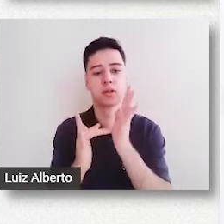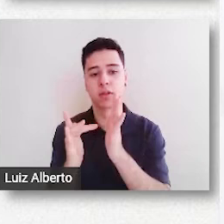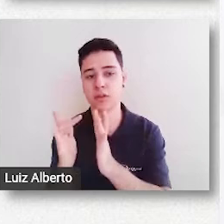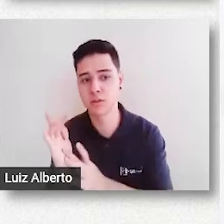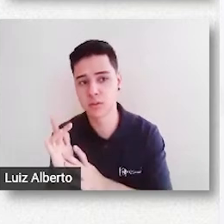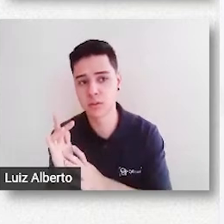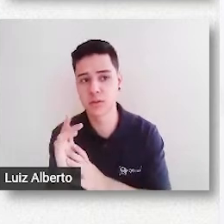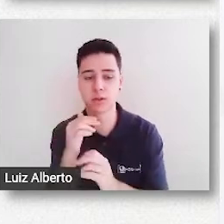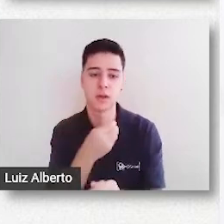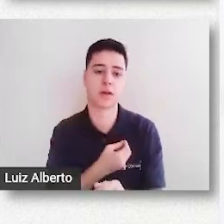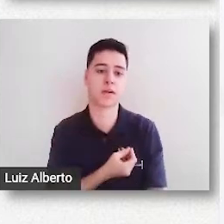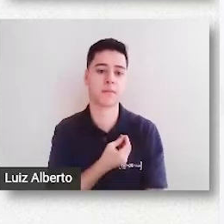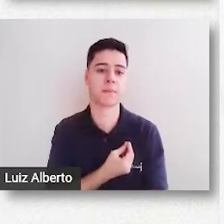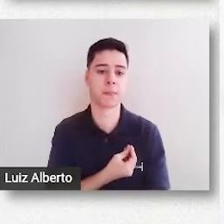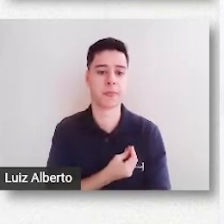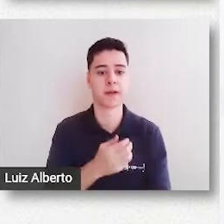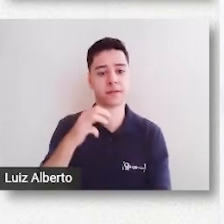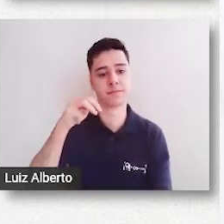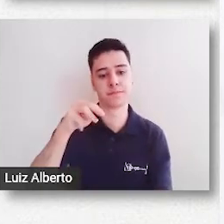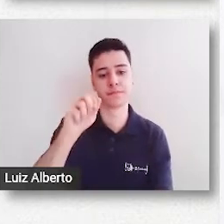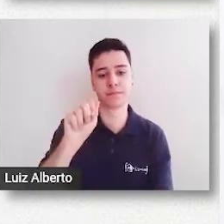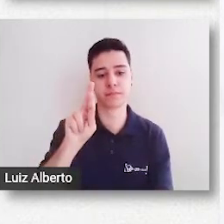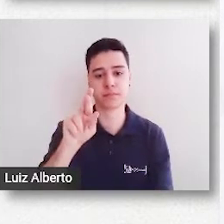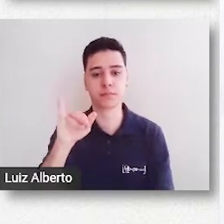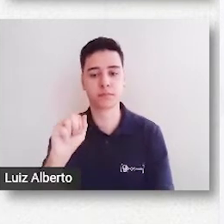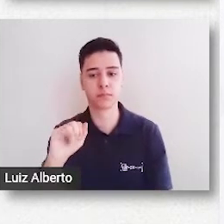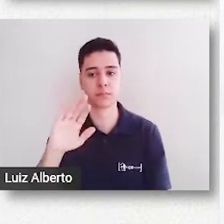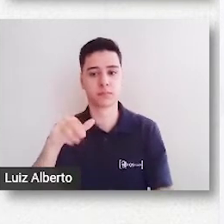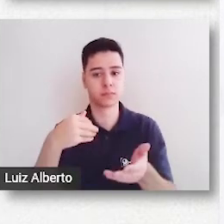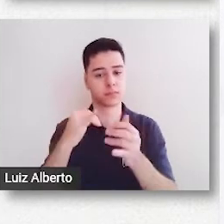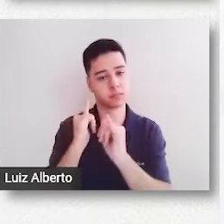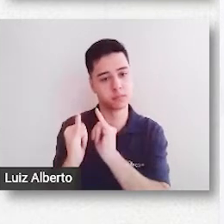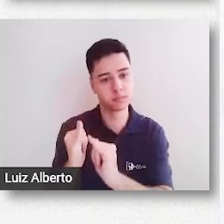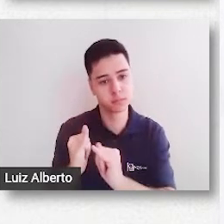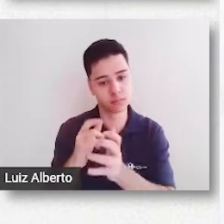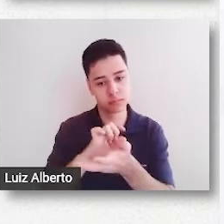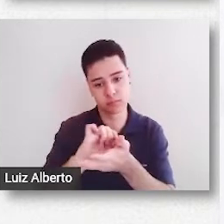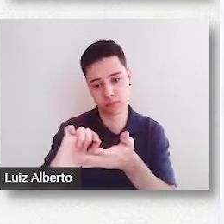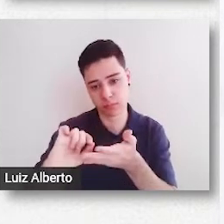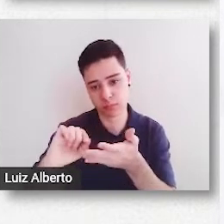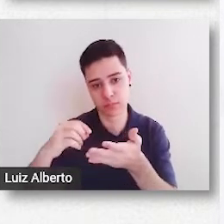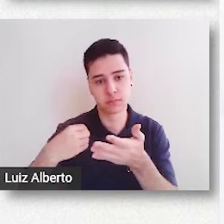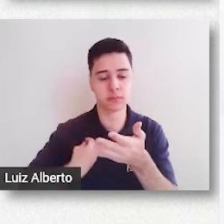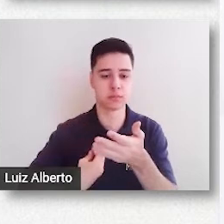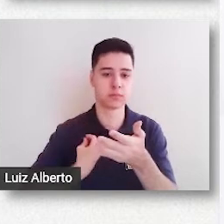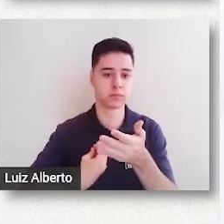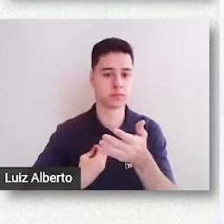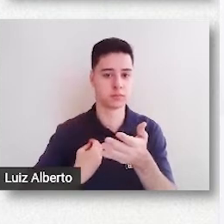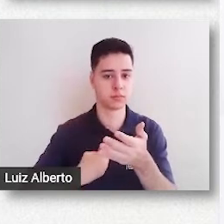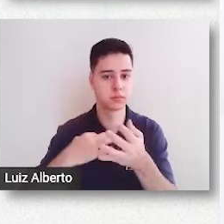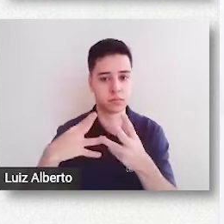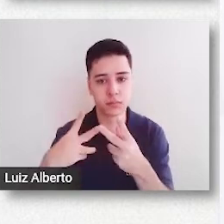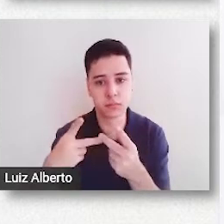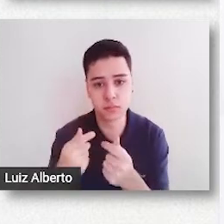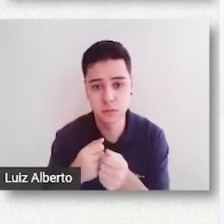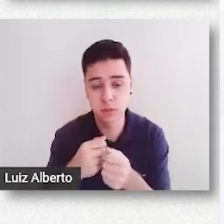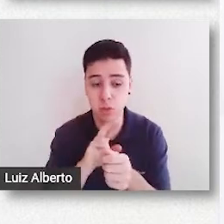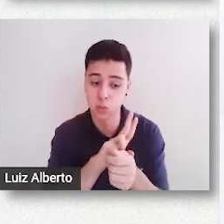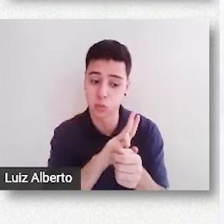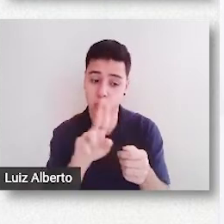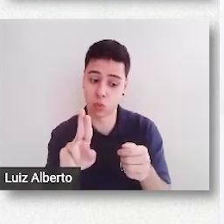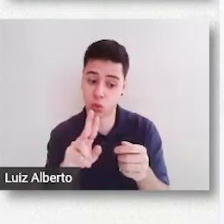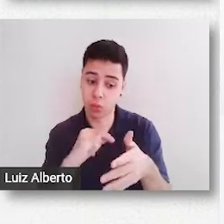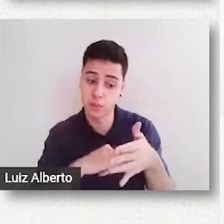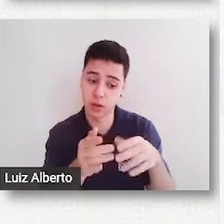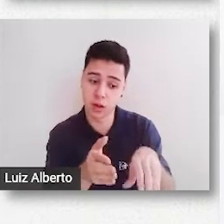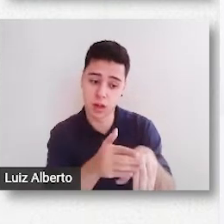Né? Então, essas informações estariam aí nesses livros. E também nesse texto, né, que chama Cavernas dos Tesouros, que é atribuído a